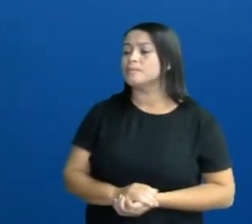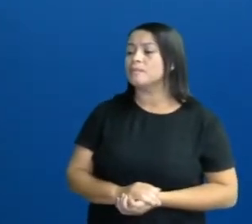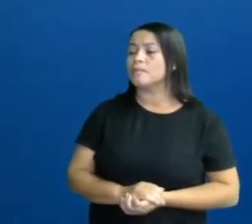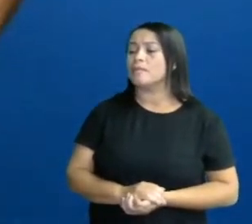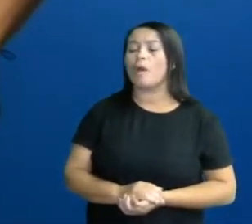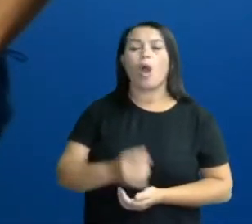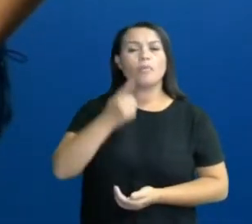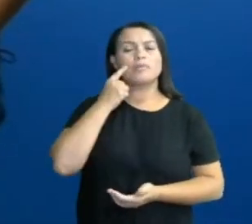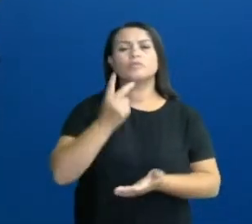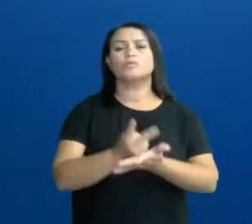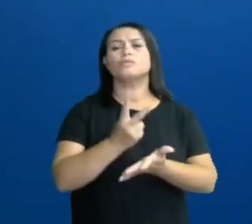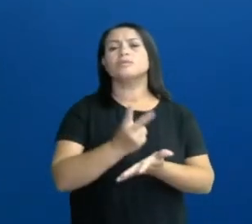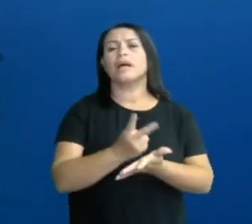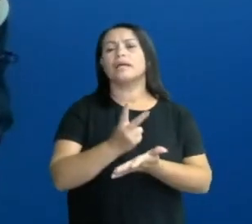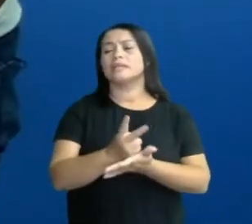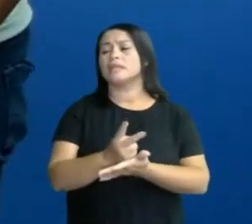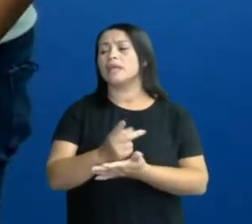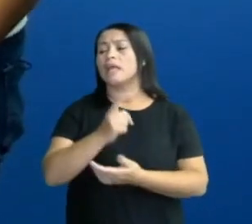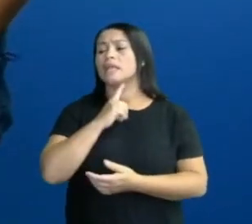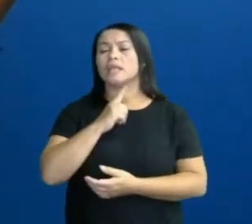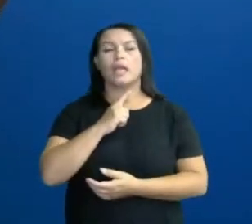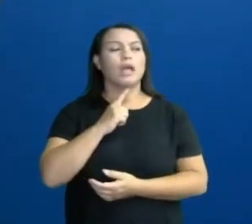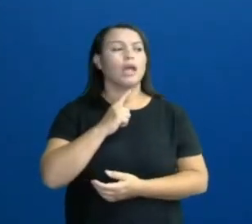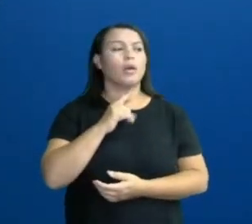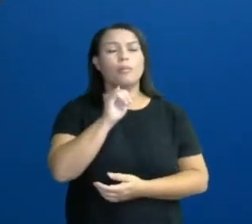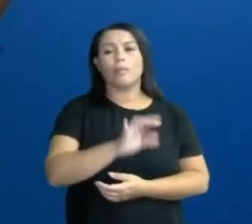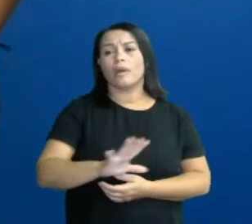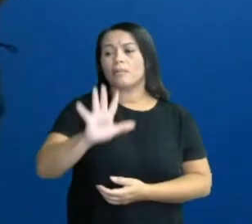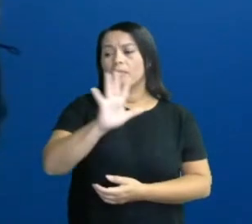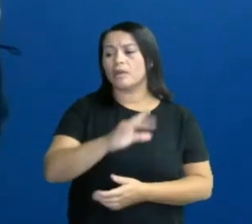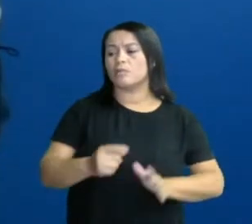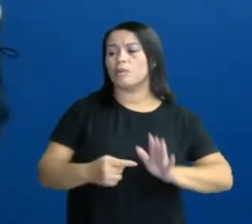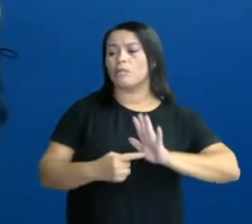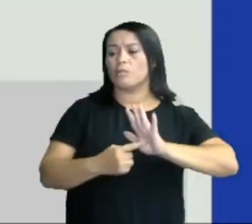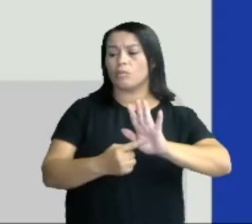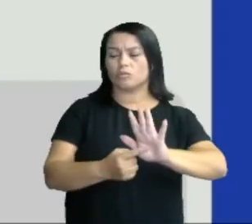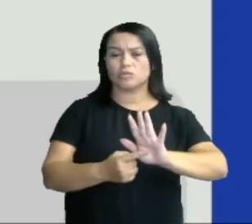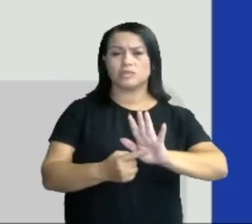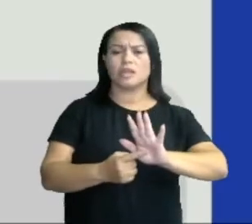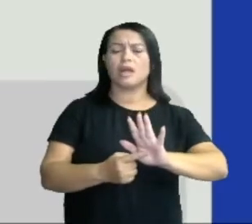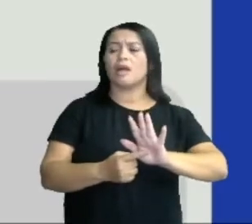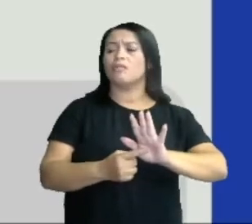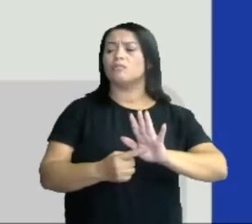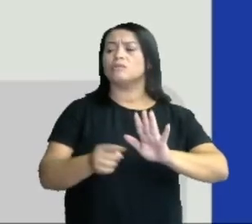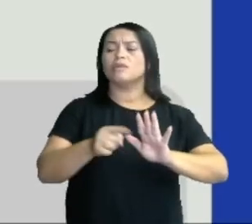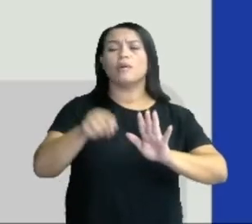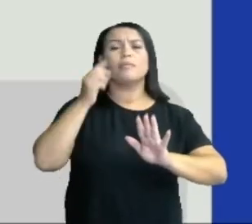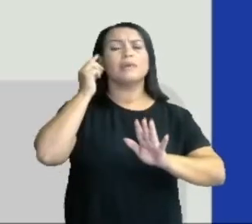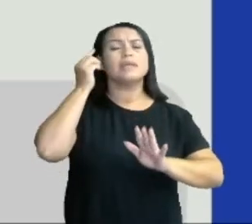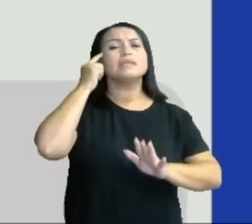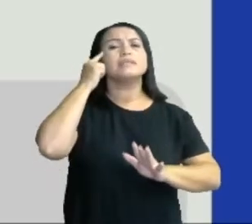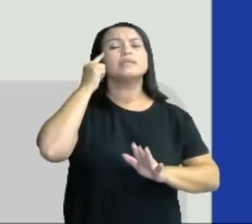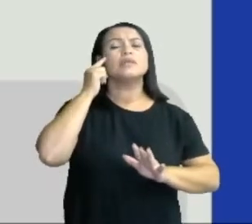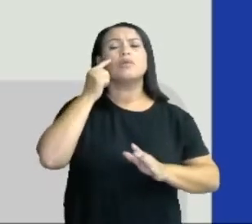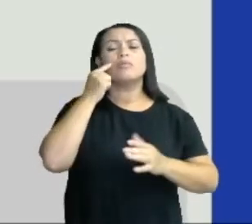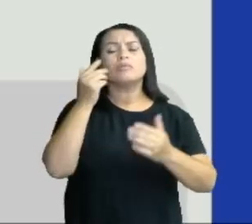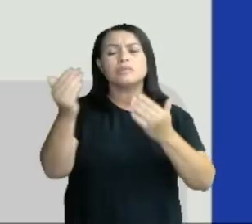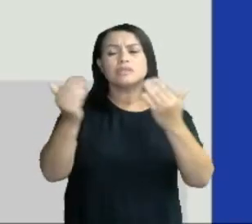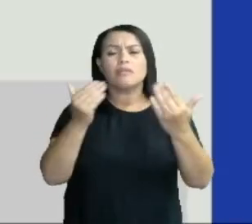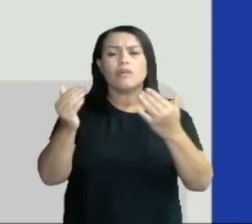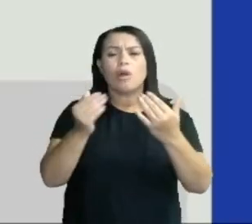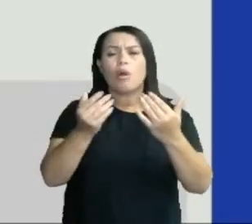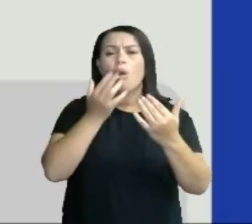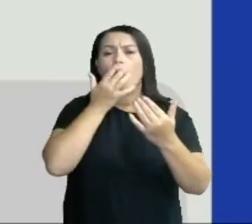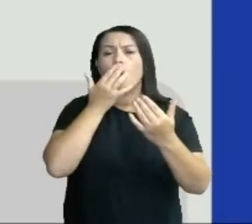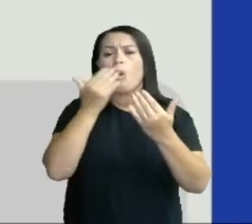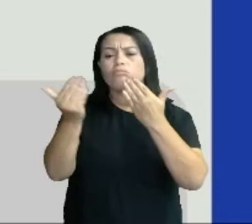Dando continuidade, aqui eu trouxe uma figura para ilustrar melhor quais seriam os elementos do mapa, tá? Então a gente tem o